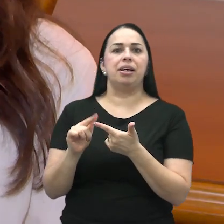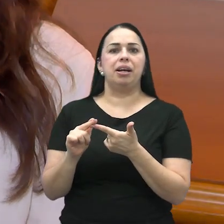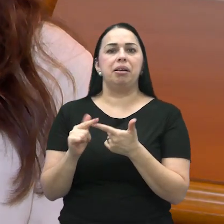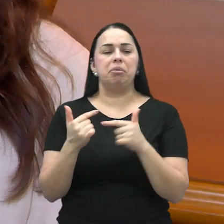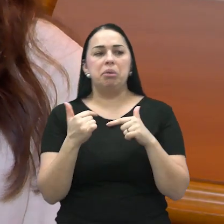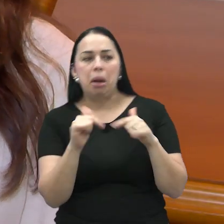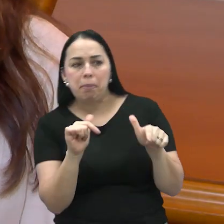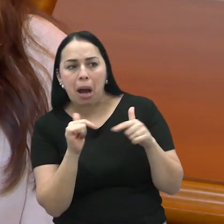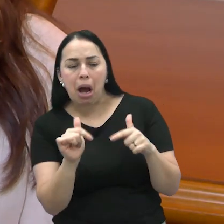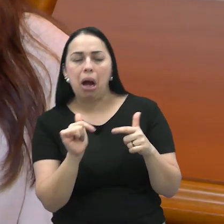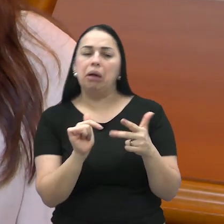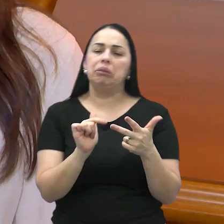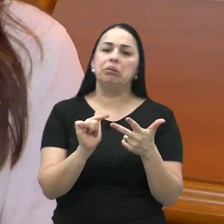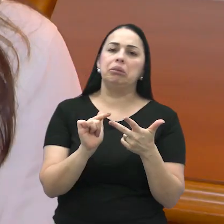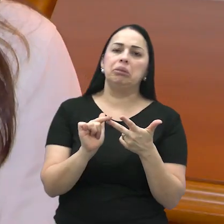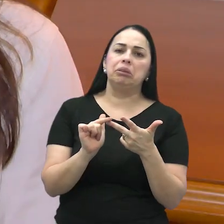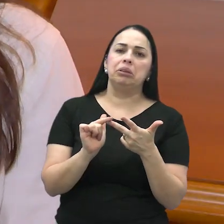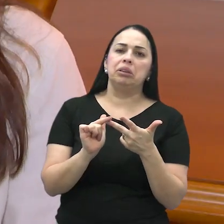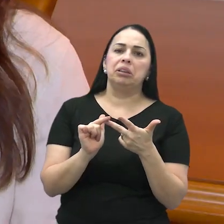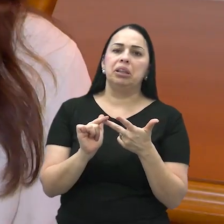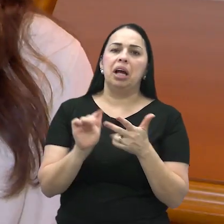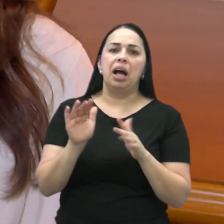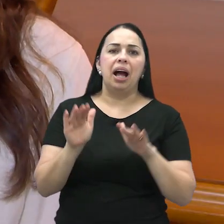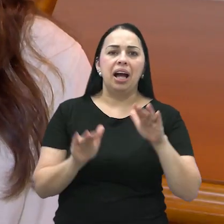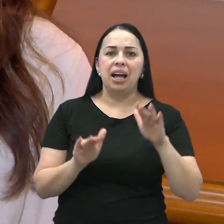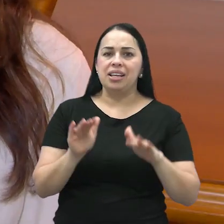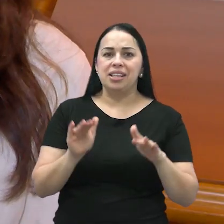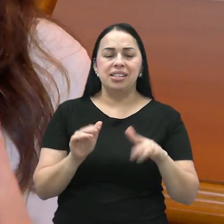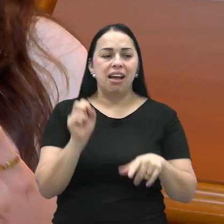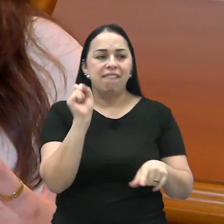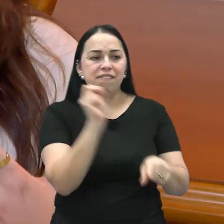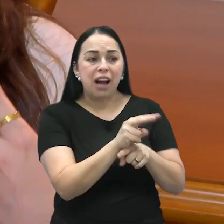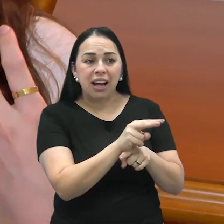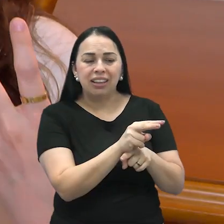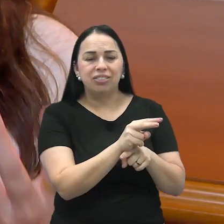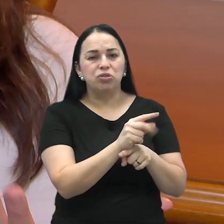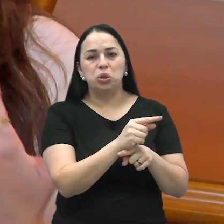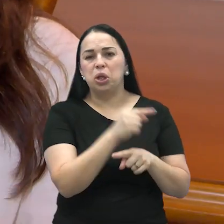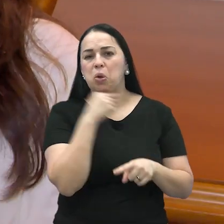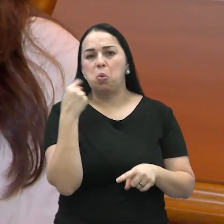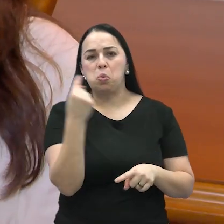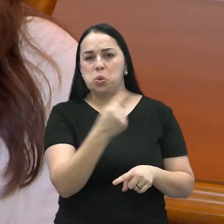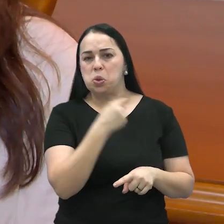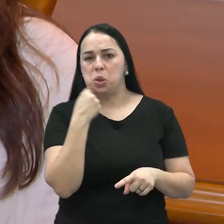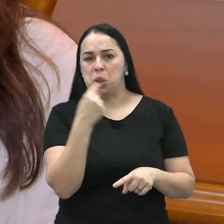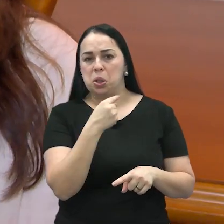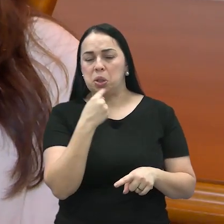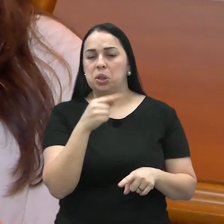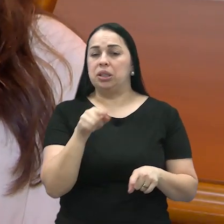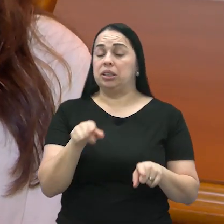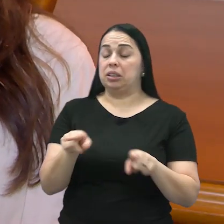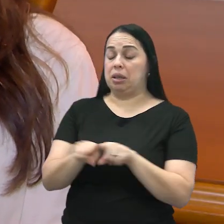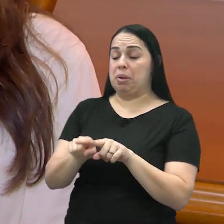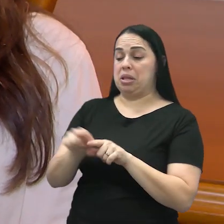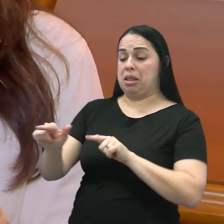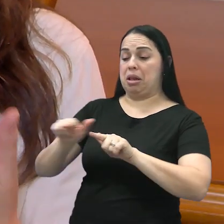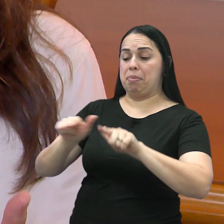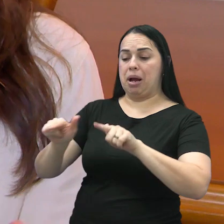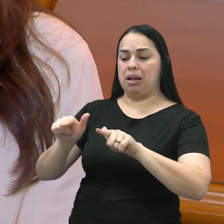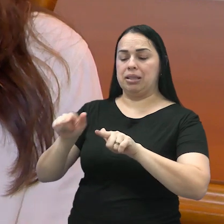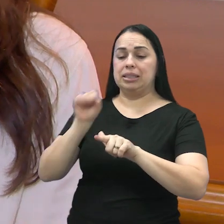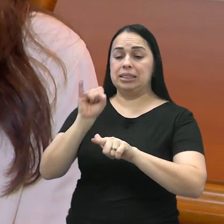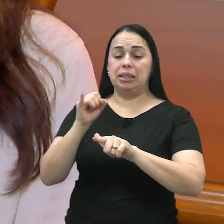a família, né, mercado de trabalho, talvez eu não conseguisse a vaga que eu tenho hoje.